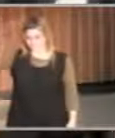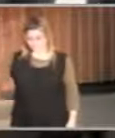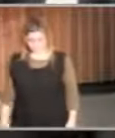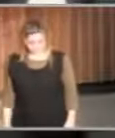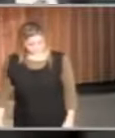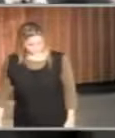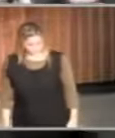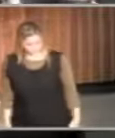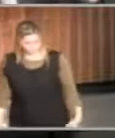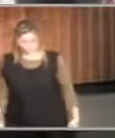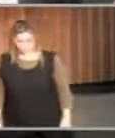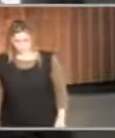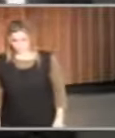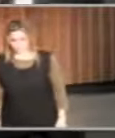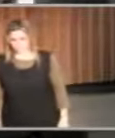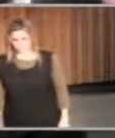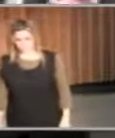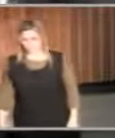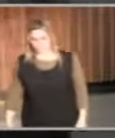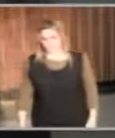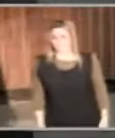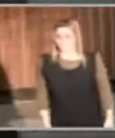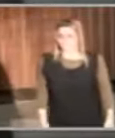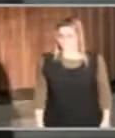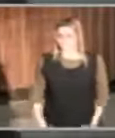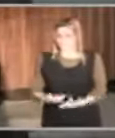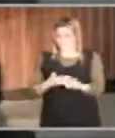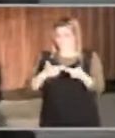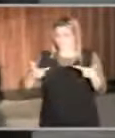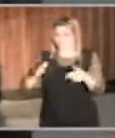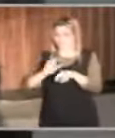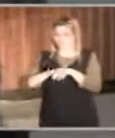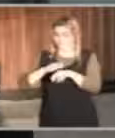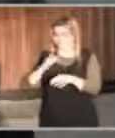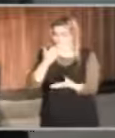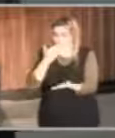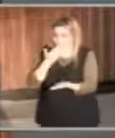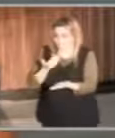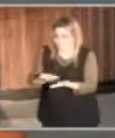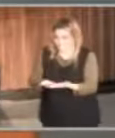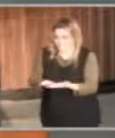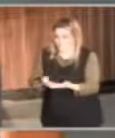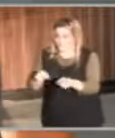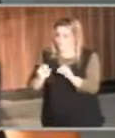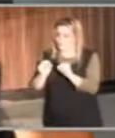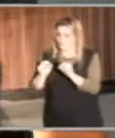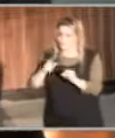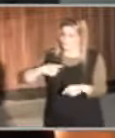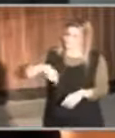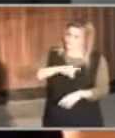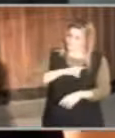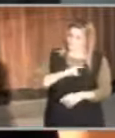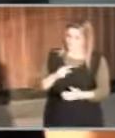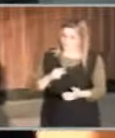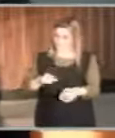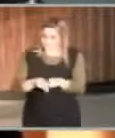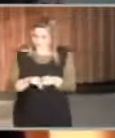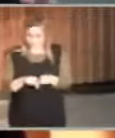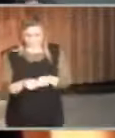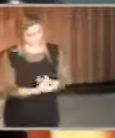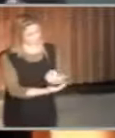uma das coisas mais tremendas que eu tenho visto quando a gente trabalha libertação na vida das pessoas